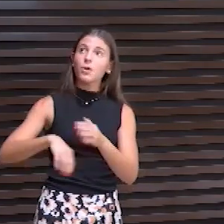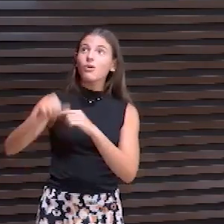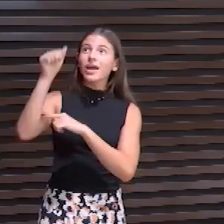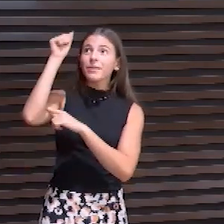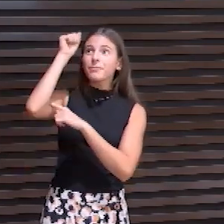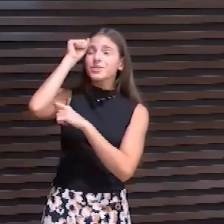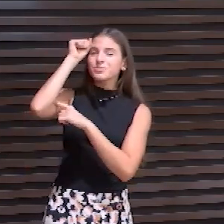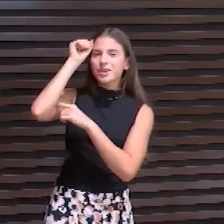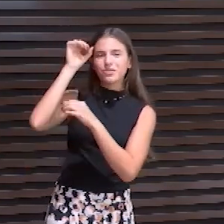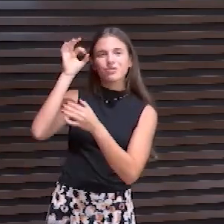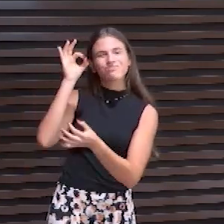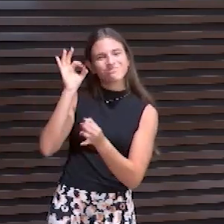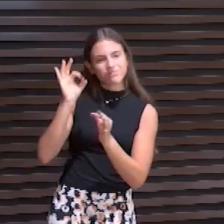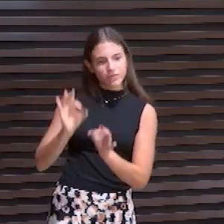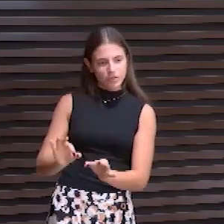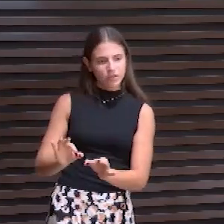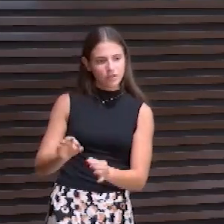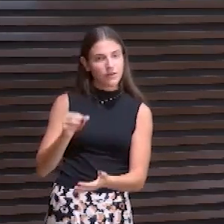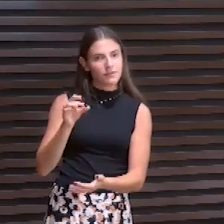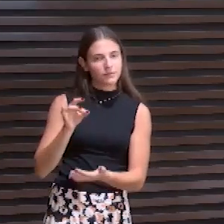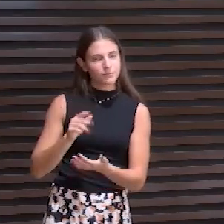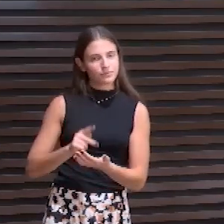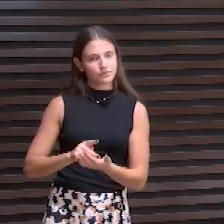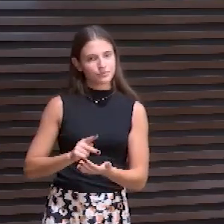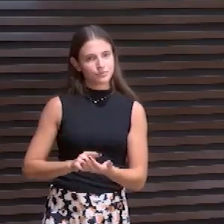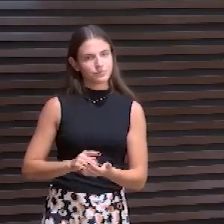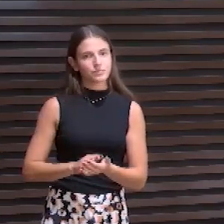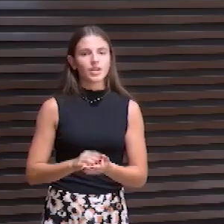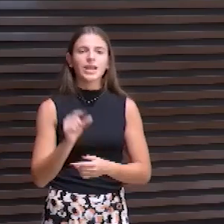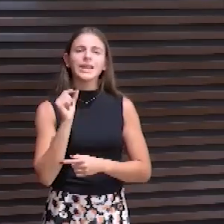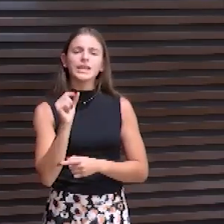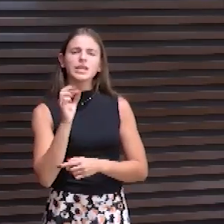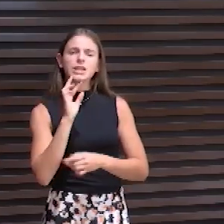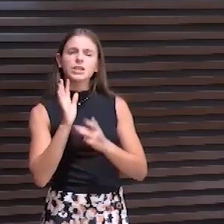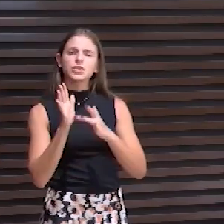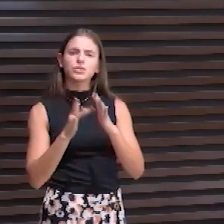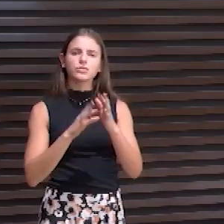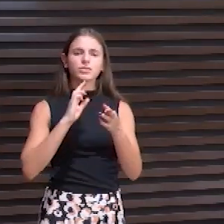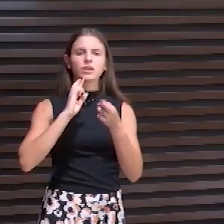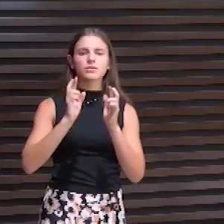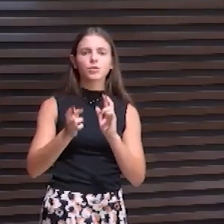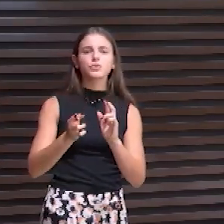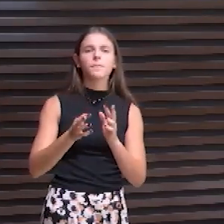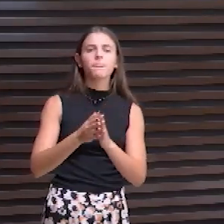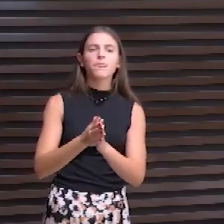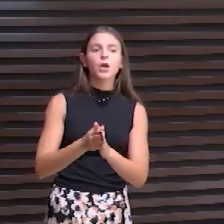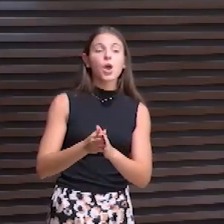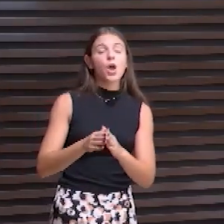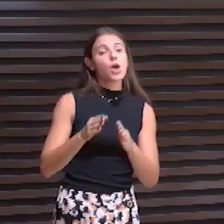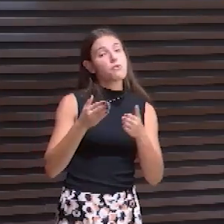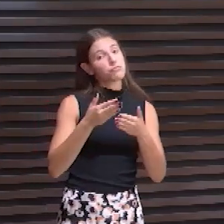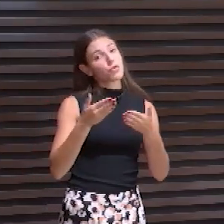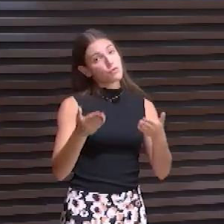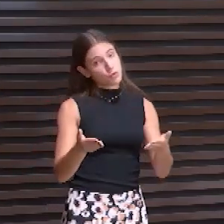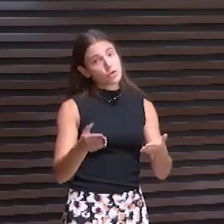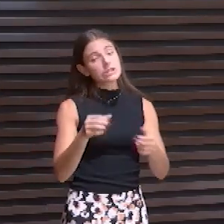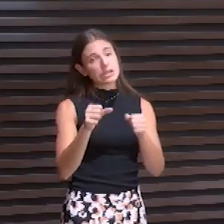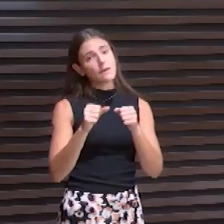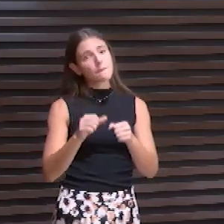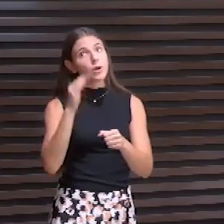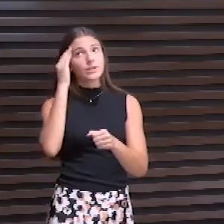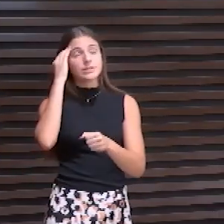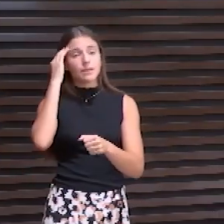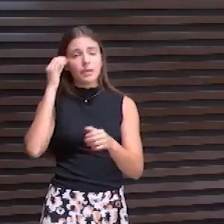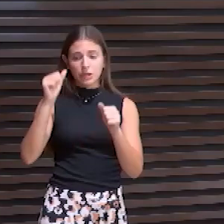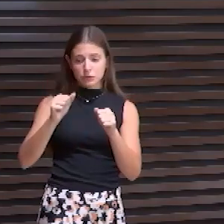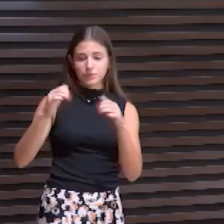dele. O que Jesus responde para Nicodemos? Olha, você até pode saber que os milagres que eu faço vêm de